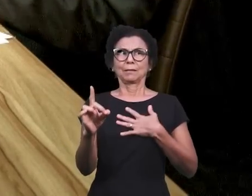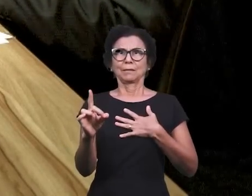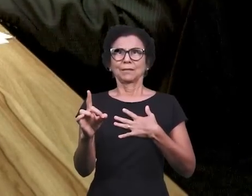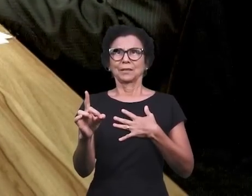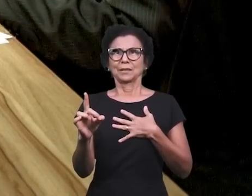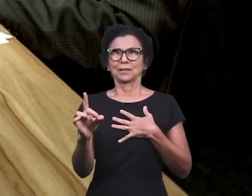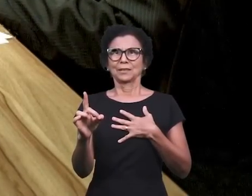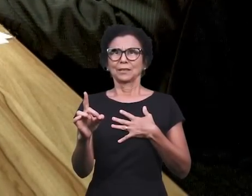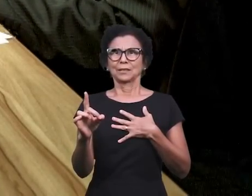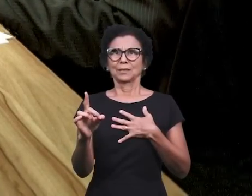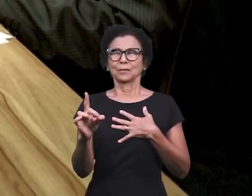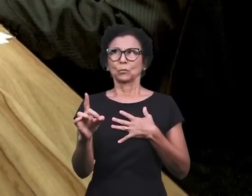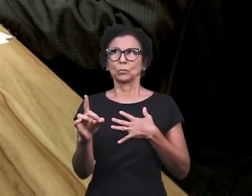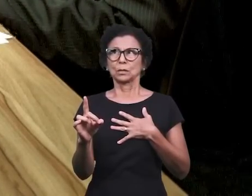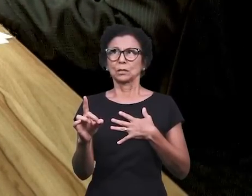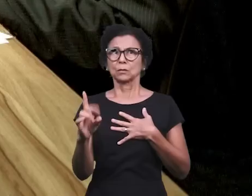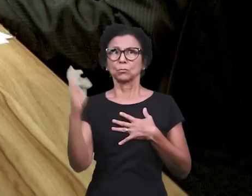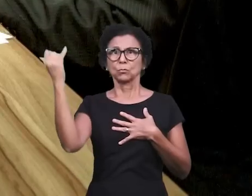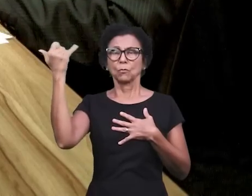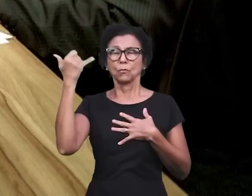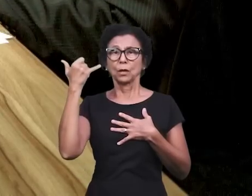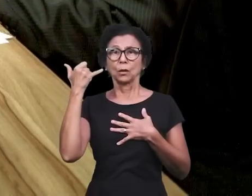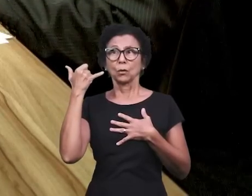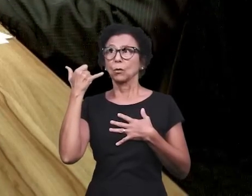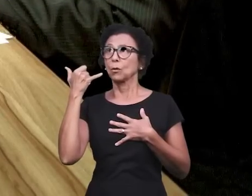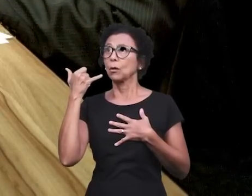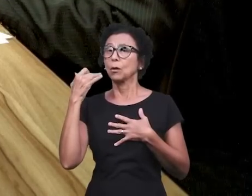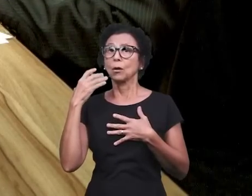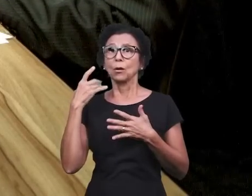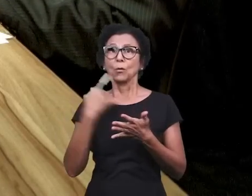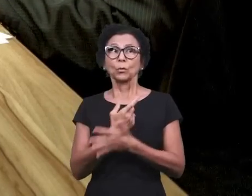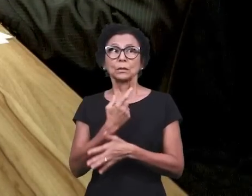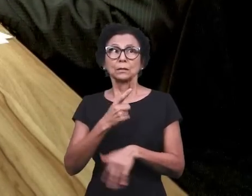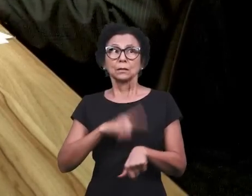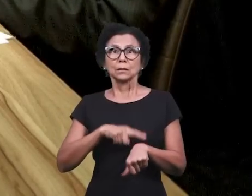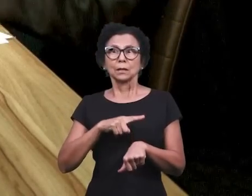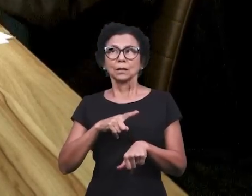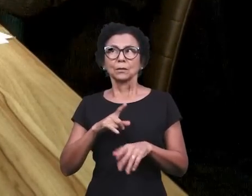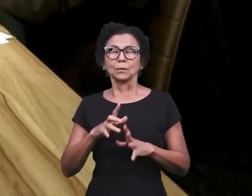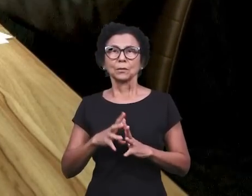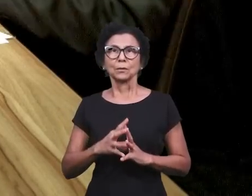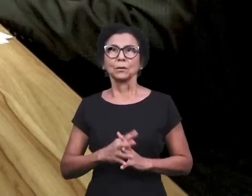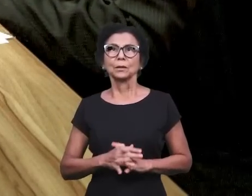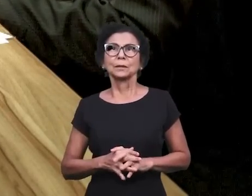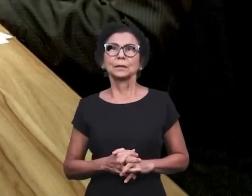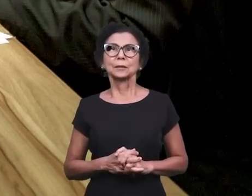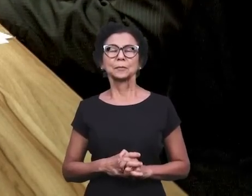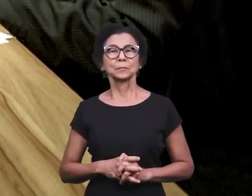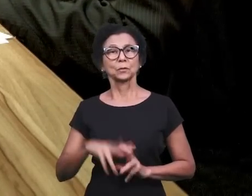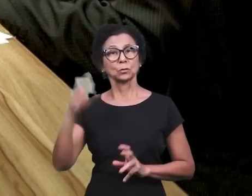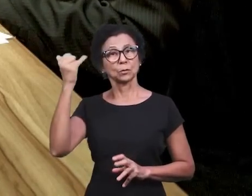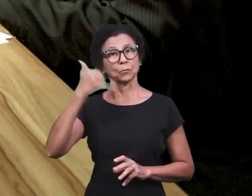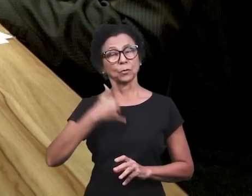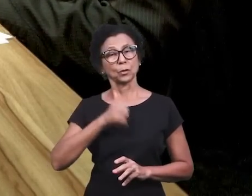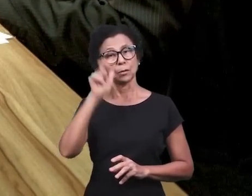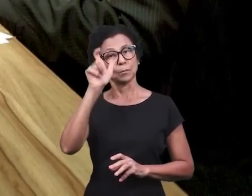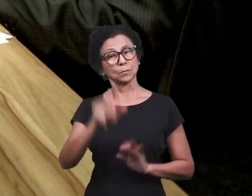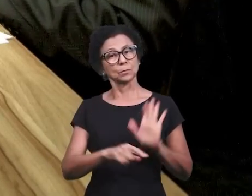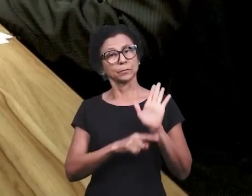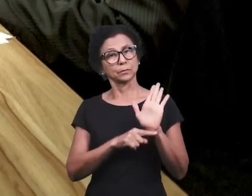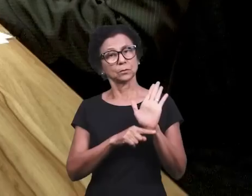mas foi o Senhor falar, né? Quando o Senhor fala, a voz do Senhor é inconfundível. Né? E o Senhor falou, olha, ele vai te ajudar